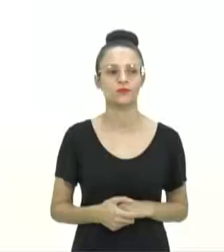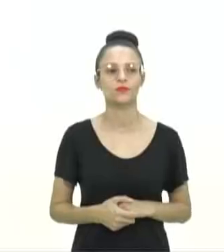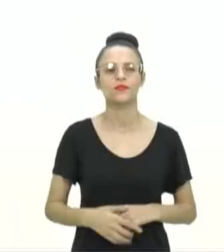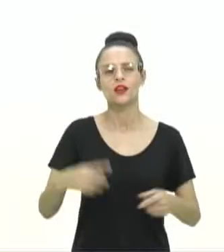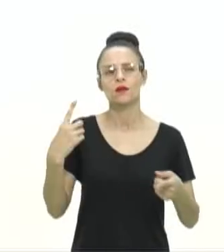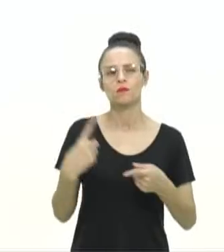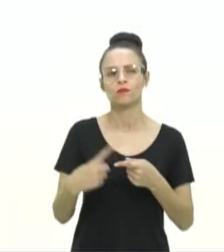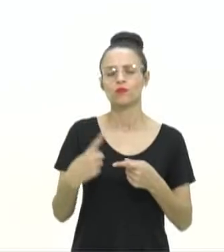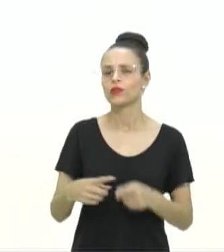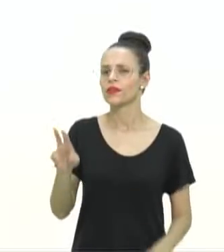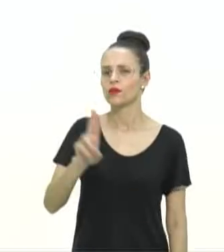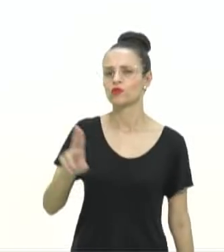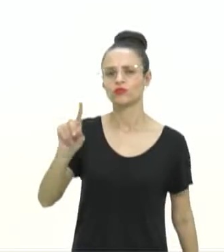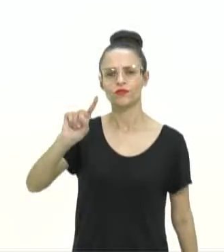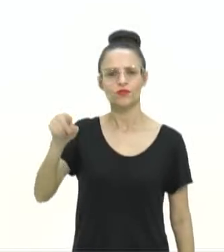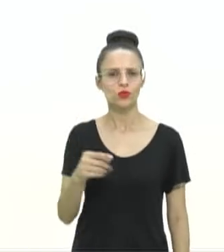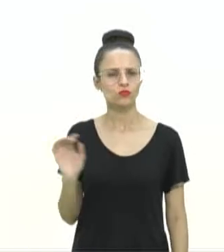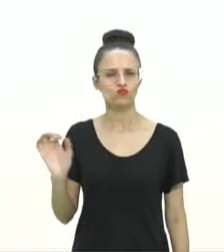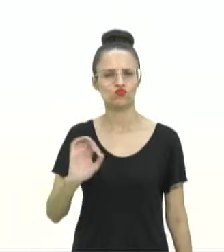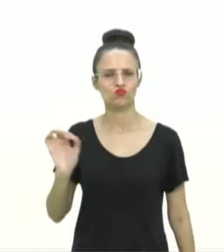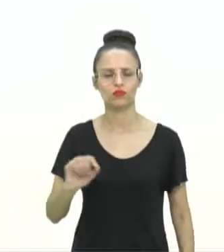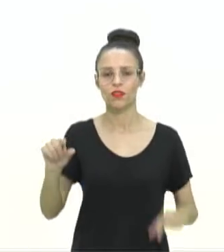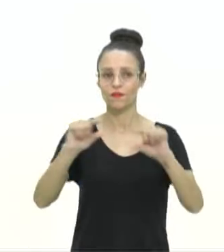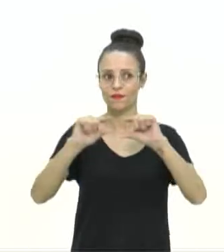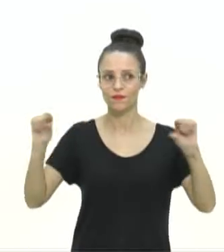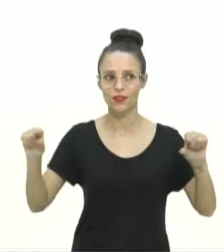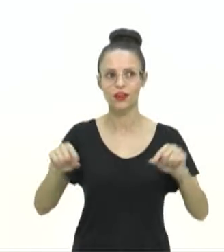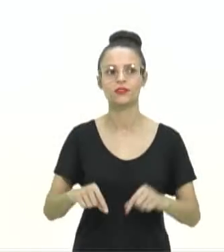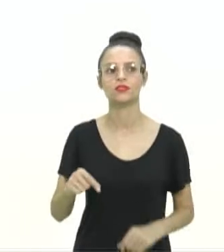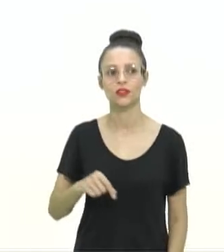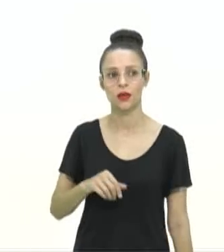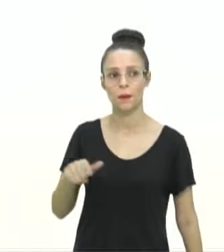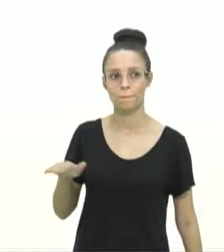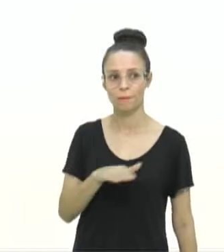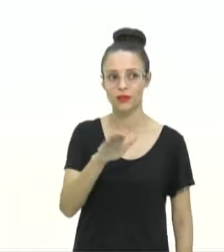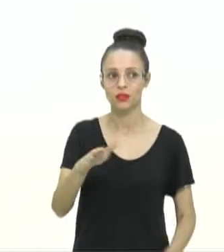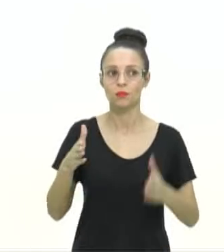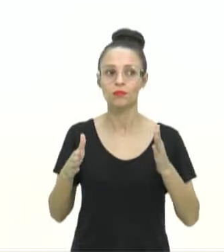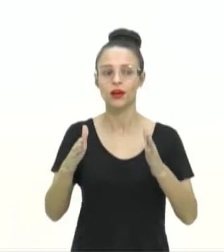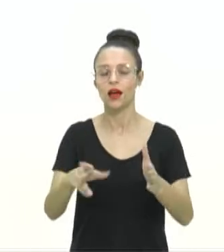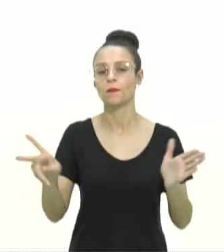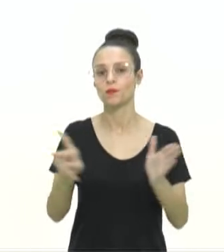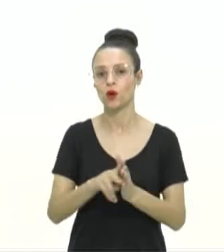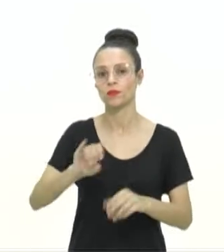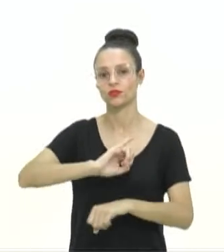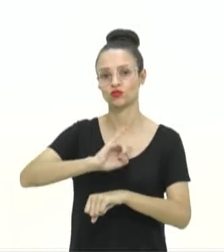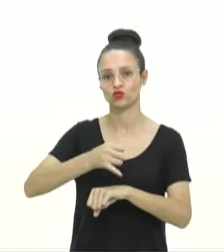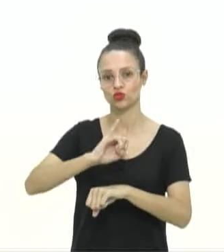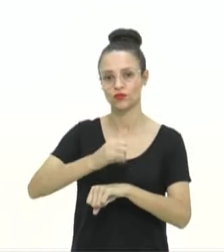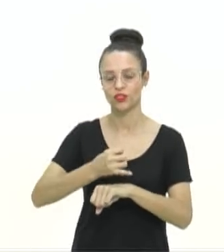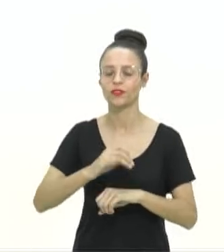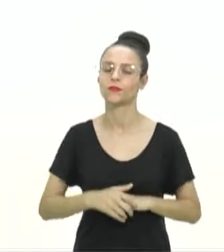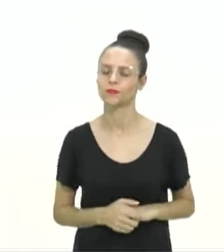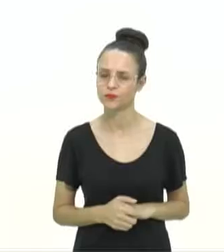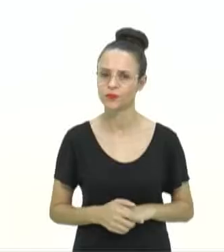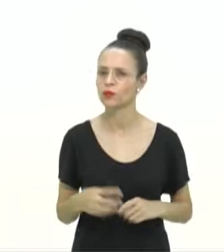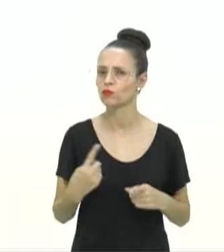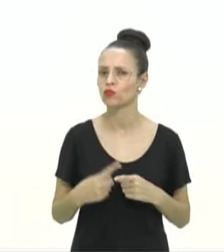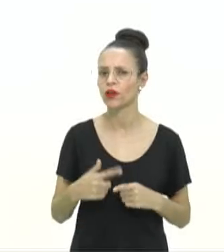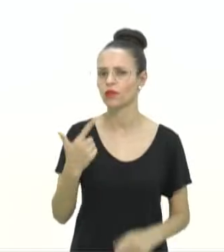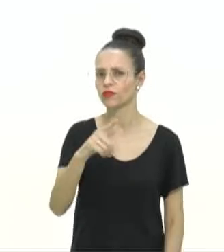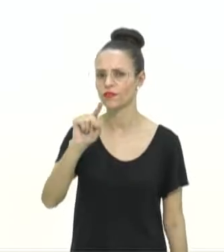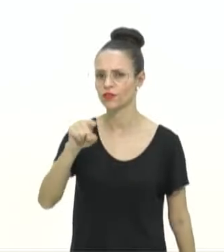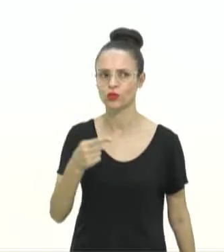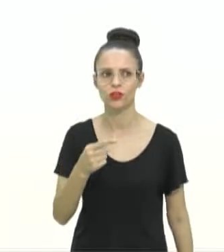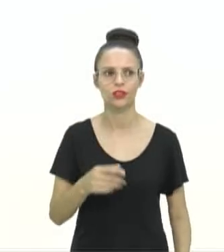Por que não foi utilizada vírgula no trecho? Passamos por um trecho que pertence ao município de Joinville. Por que não